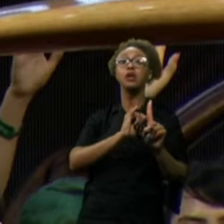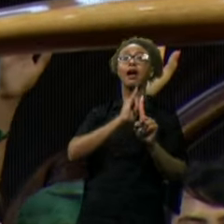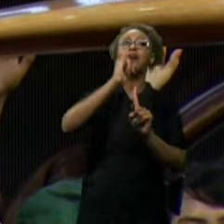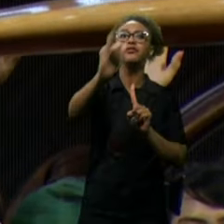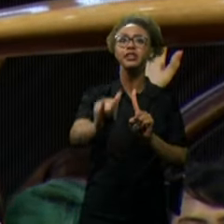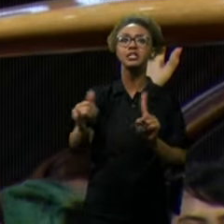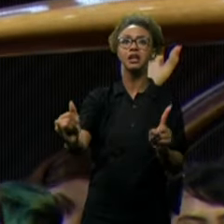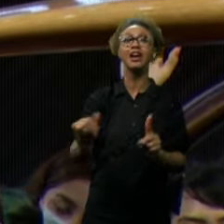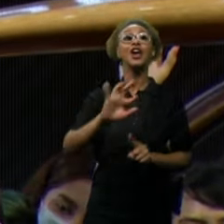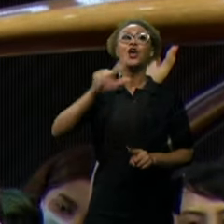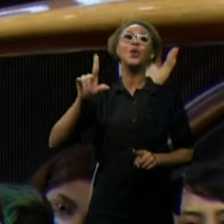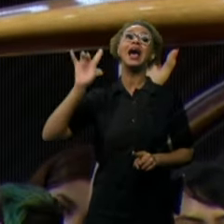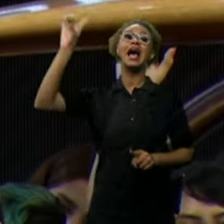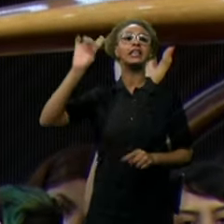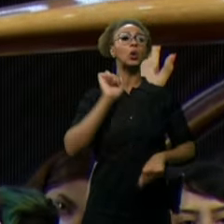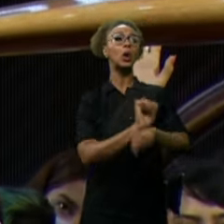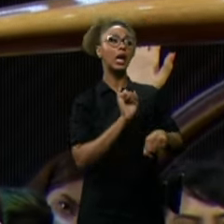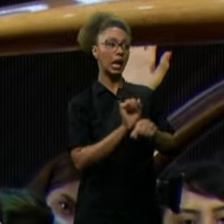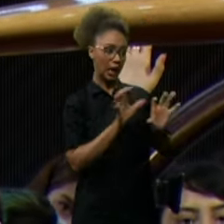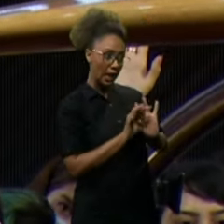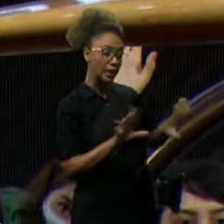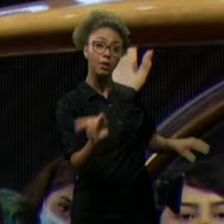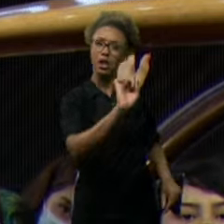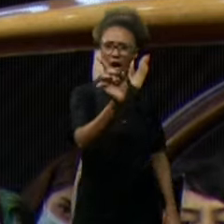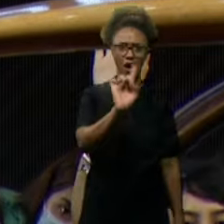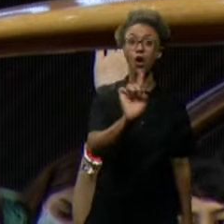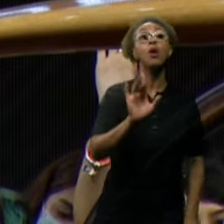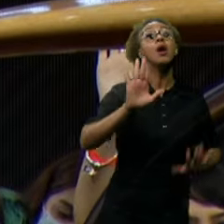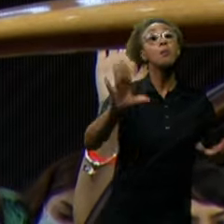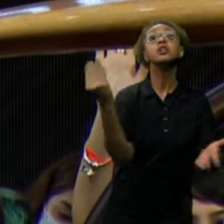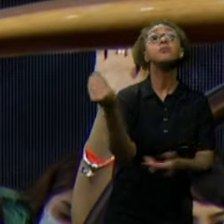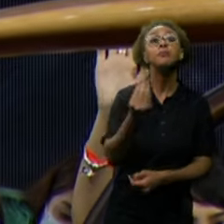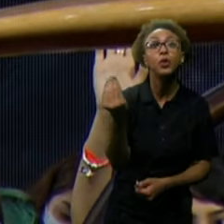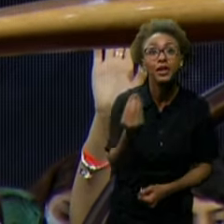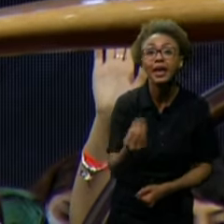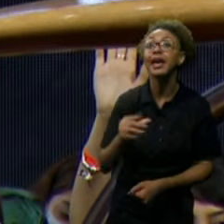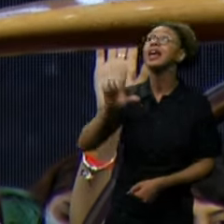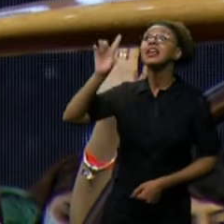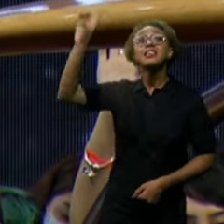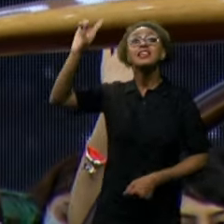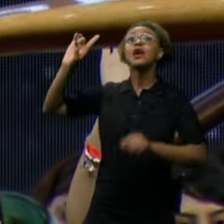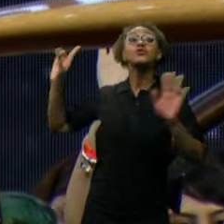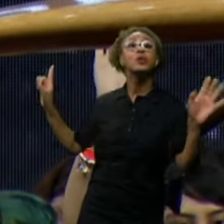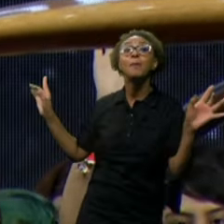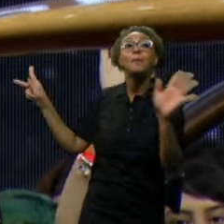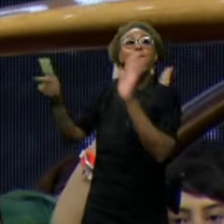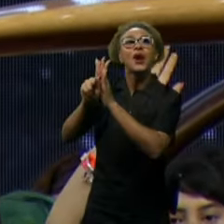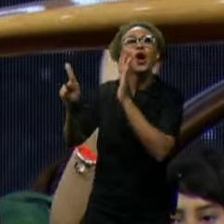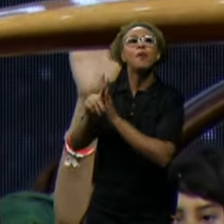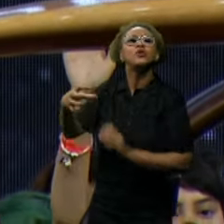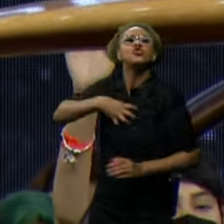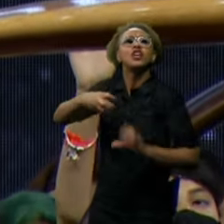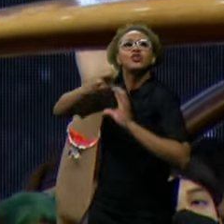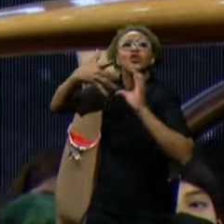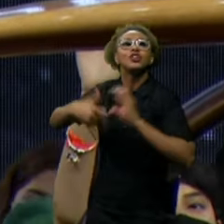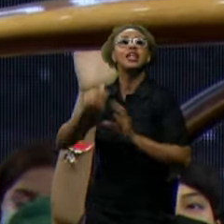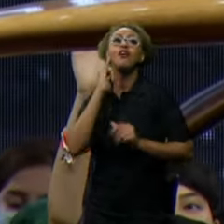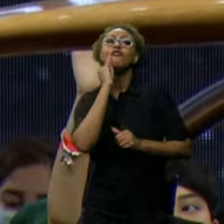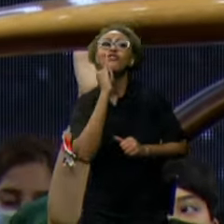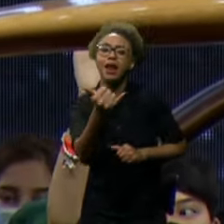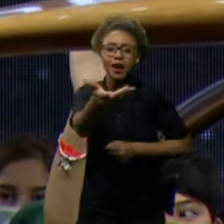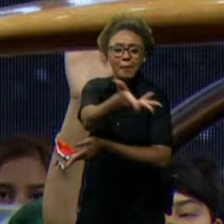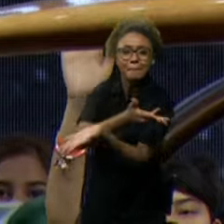ele precisa do nosso aval ou da nossa permissão para fazer nada mas é porque é de Deus o partilhar é de Deus o